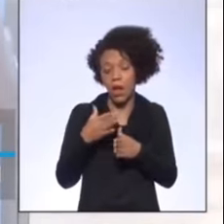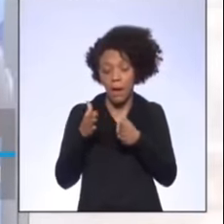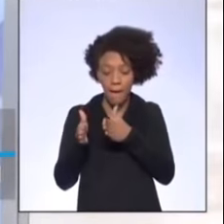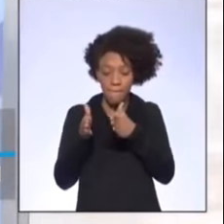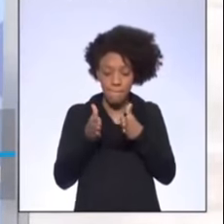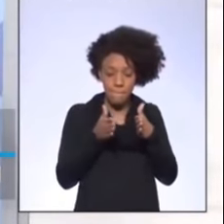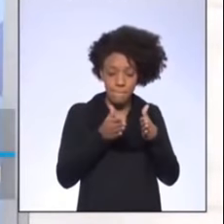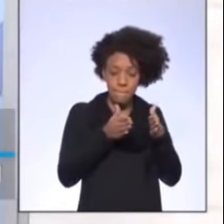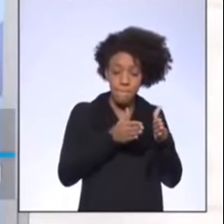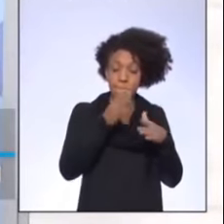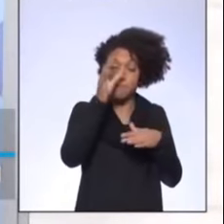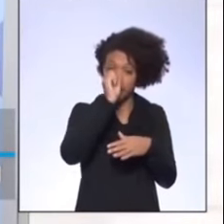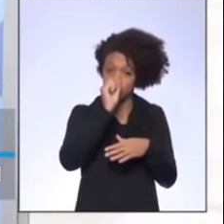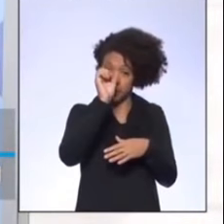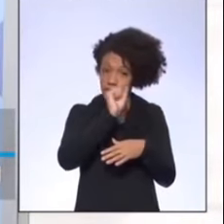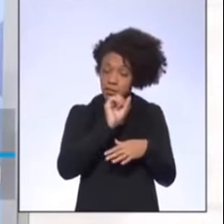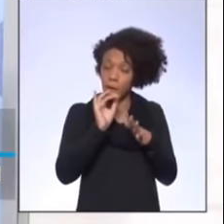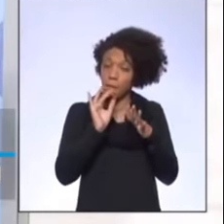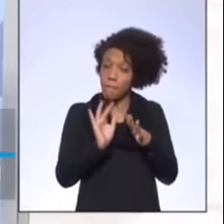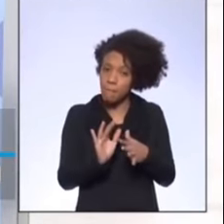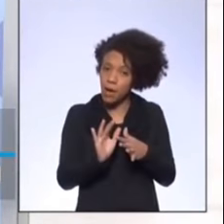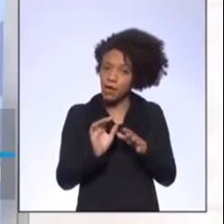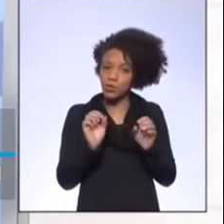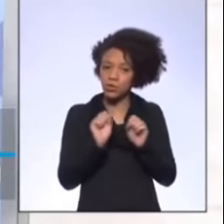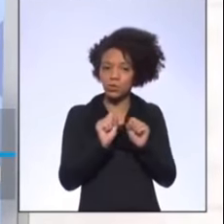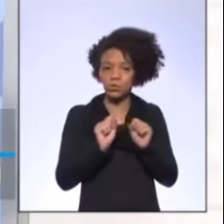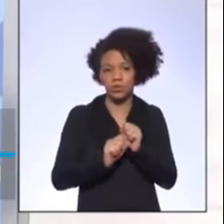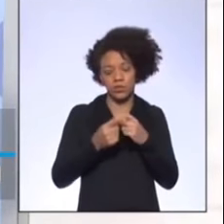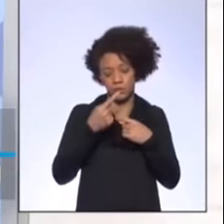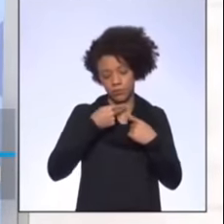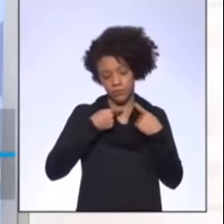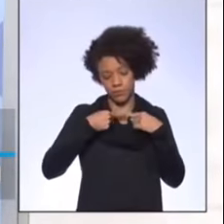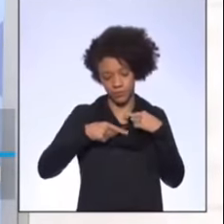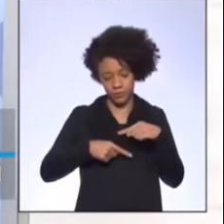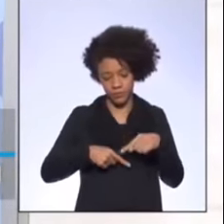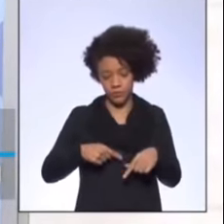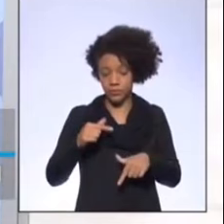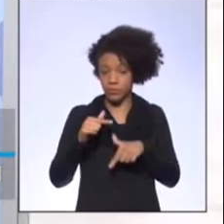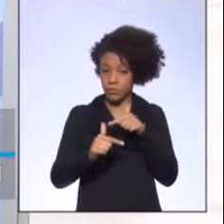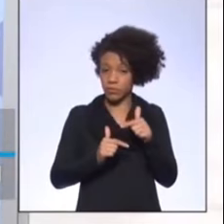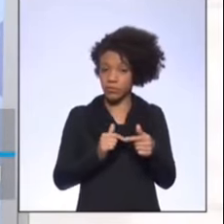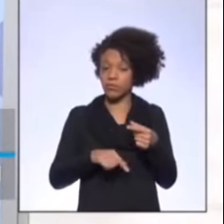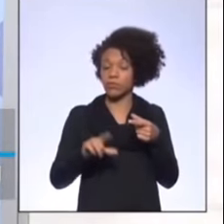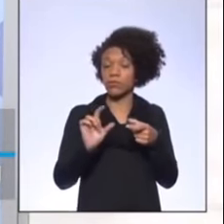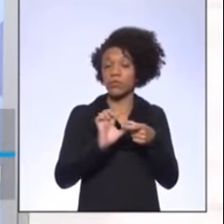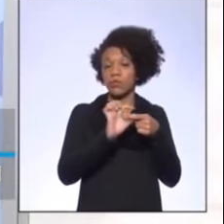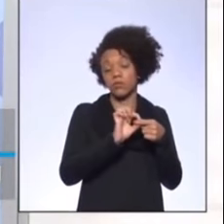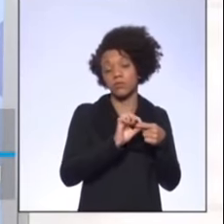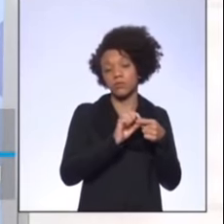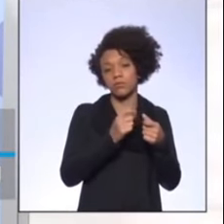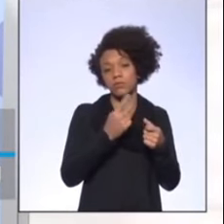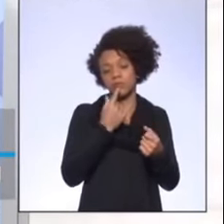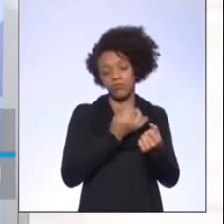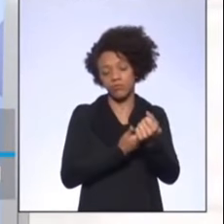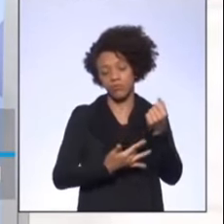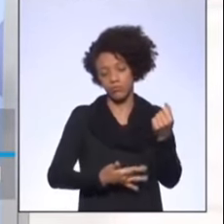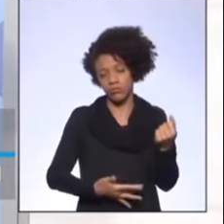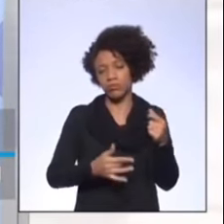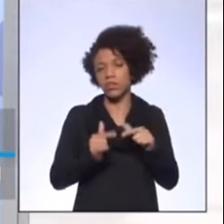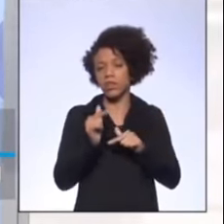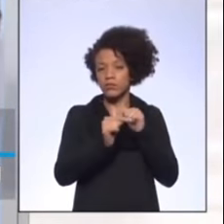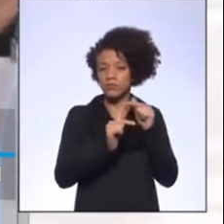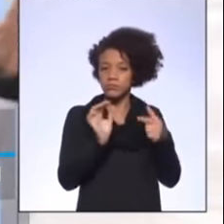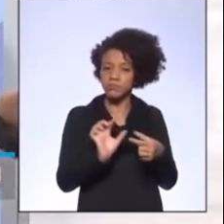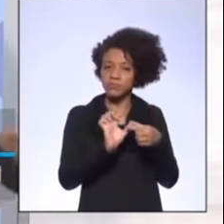para poder aprender. Mas o sistema digestório está trabalhando com o sistema circulatório, que está trabalhando